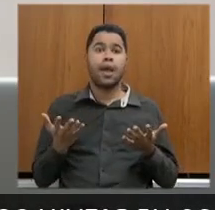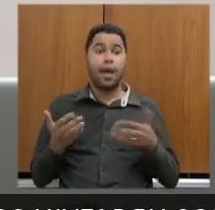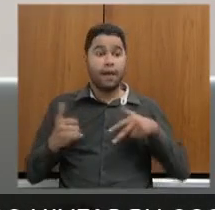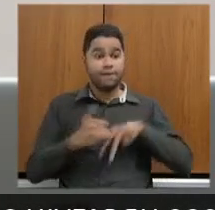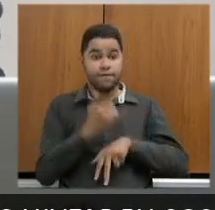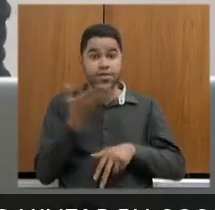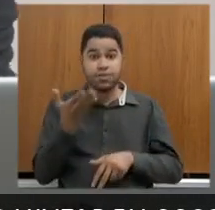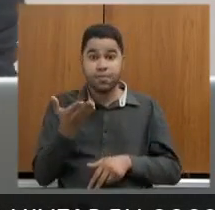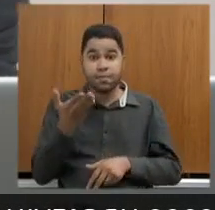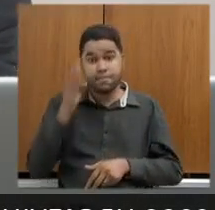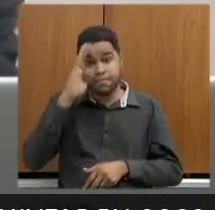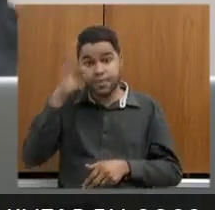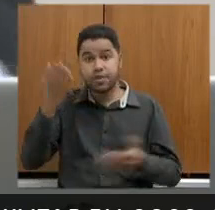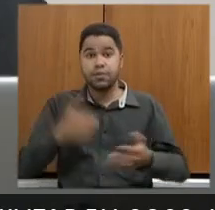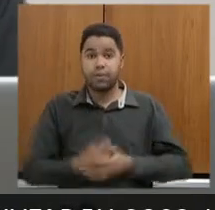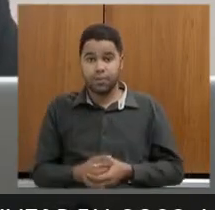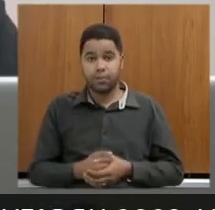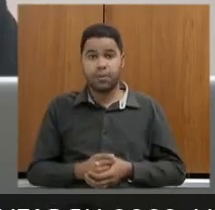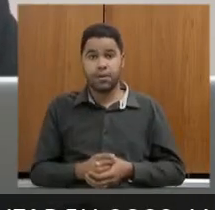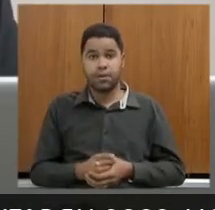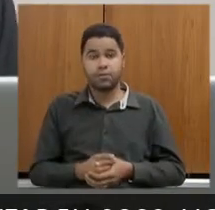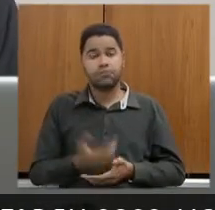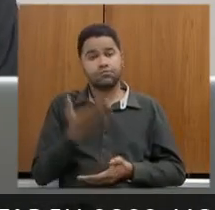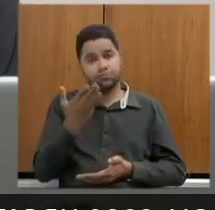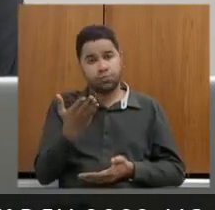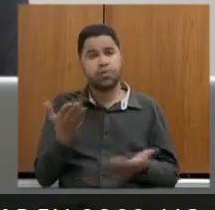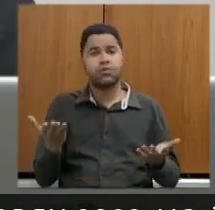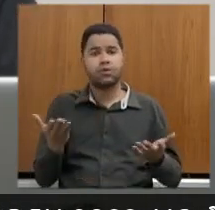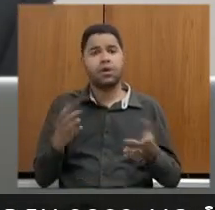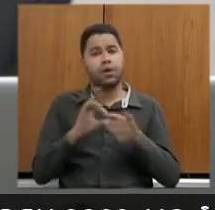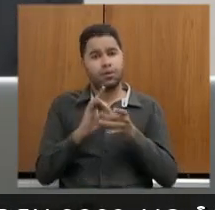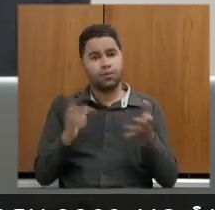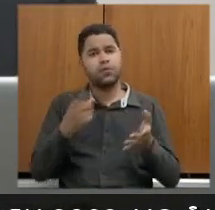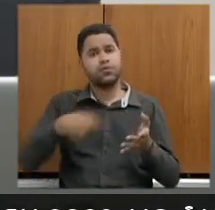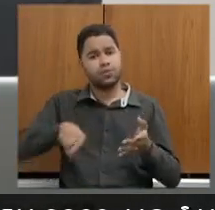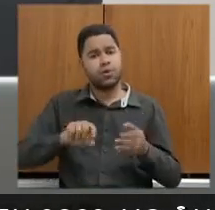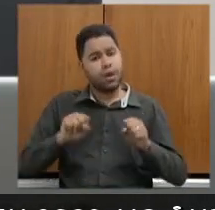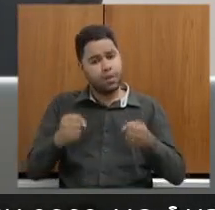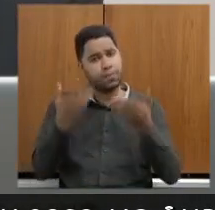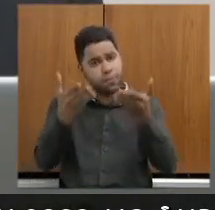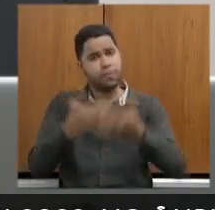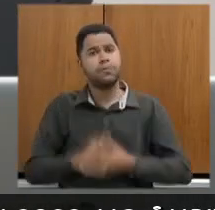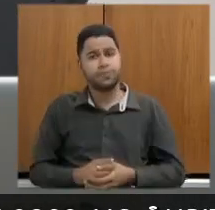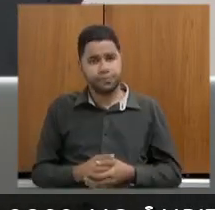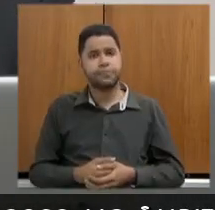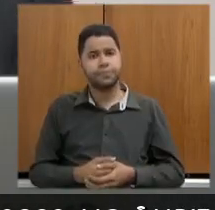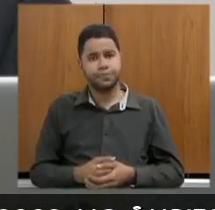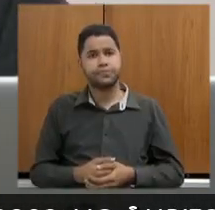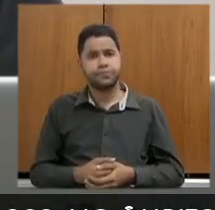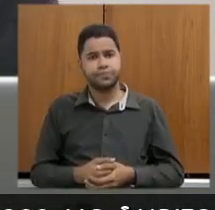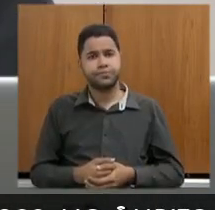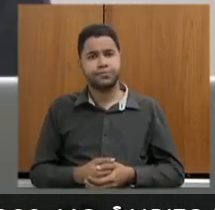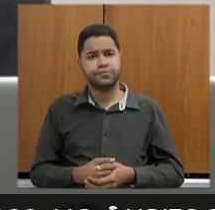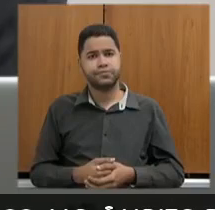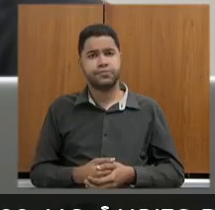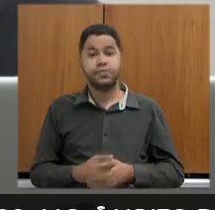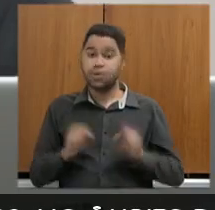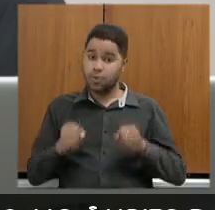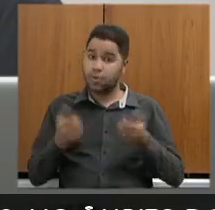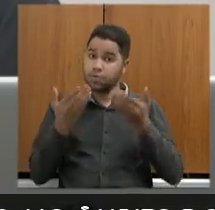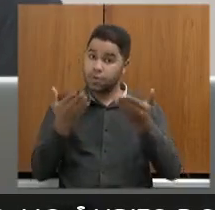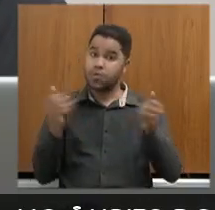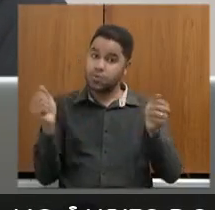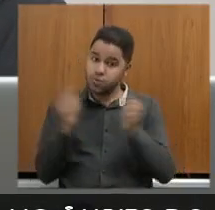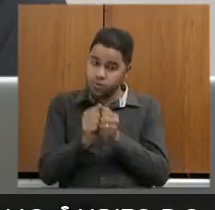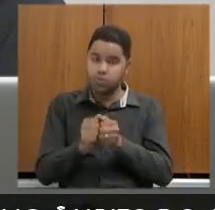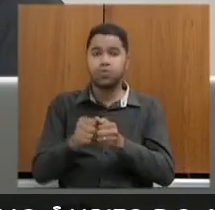essa que deveria ser Comandante só fica à vontade por que não precisamos do enterro do Senhor é né pintei do